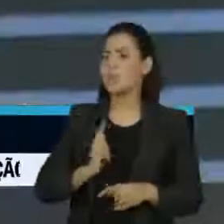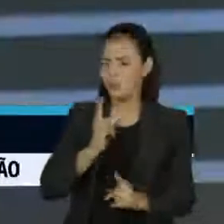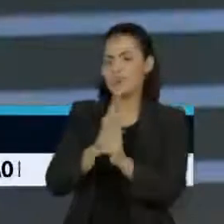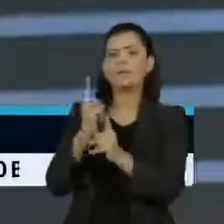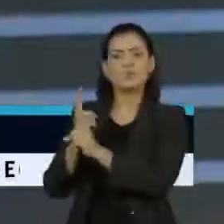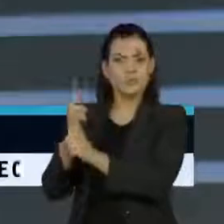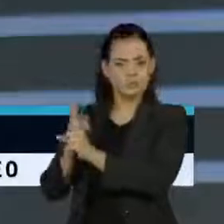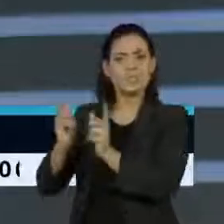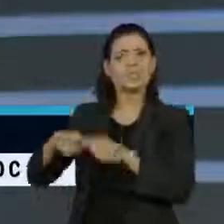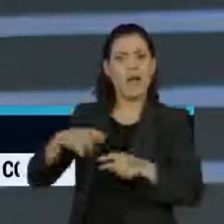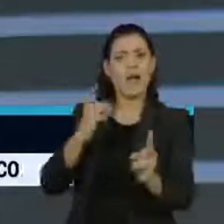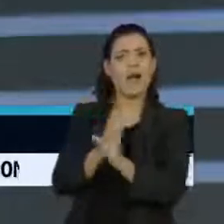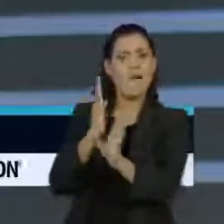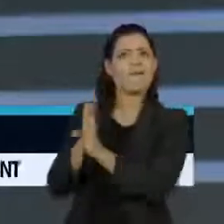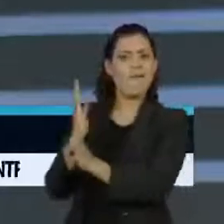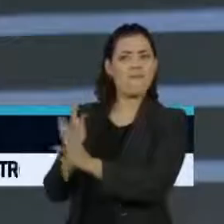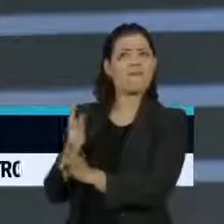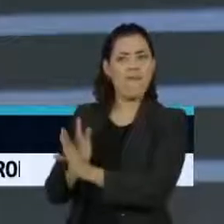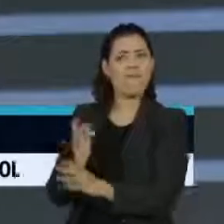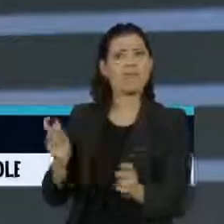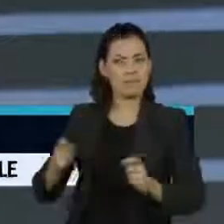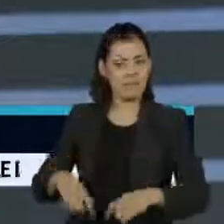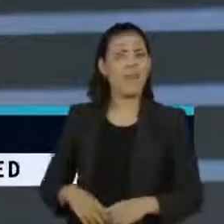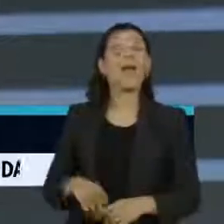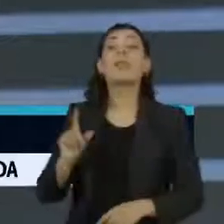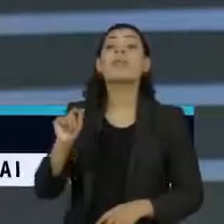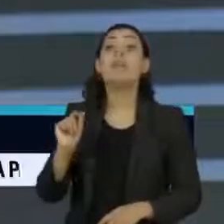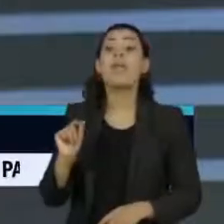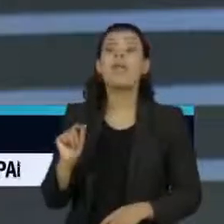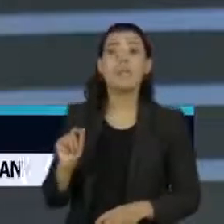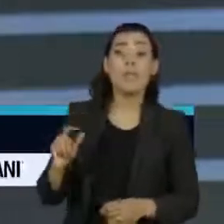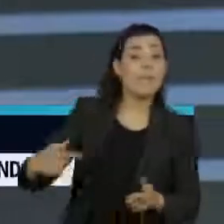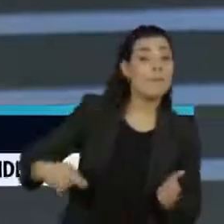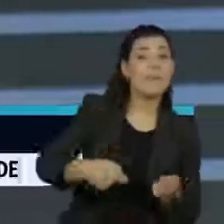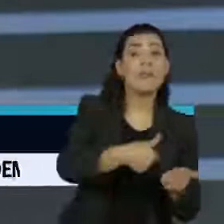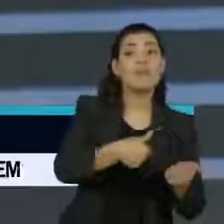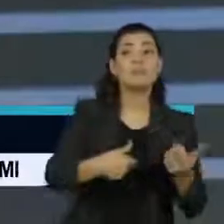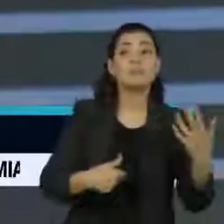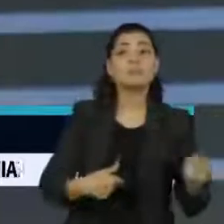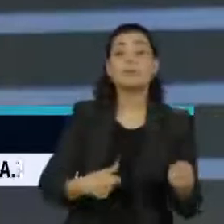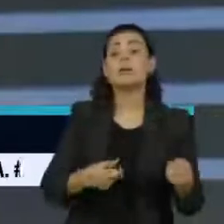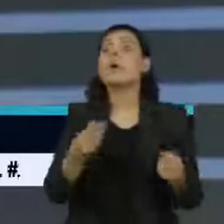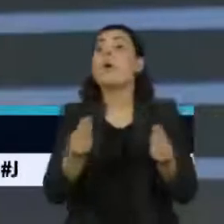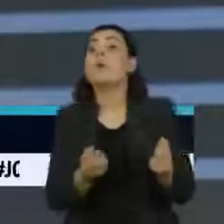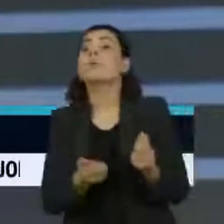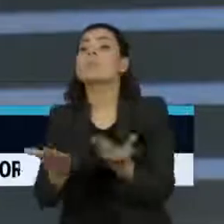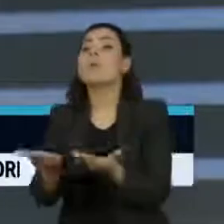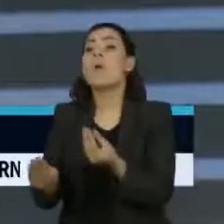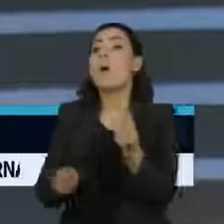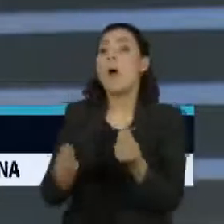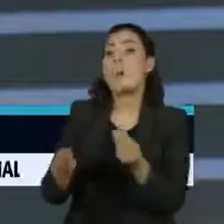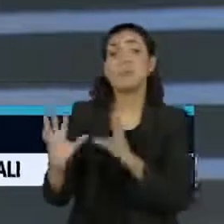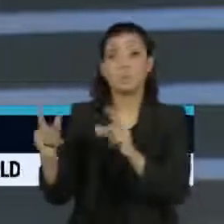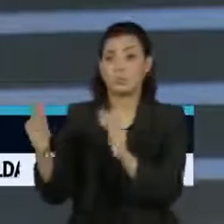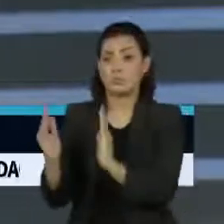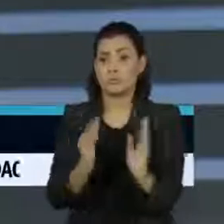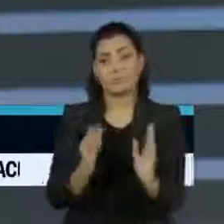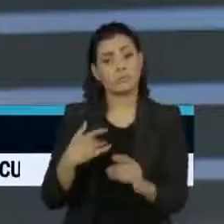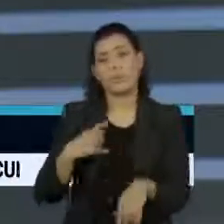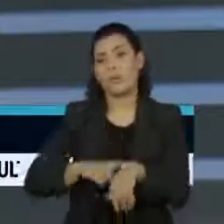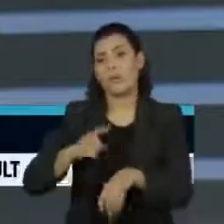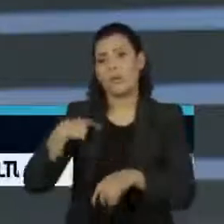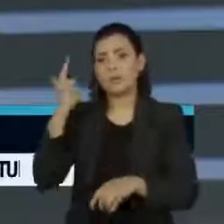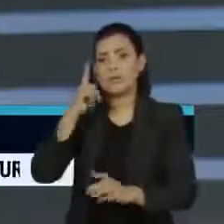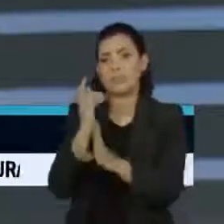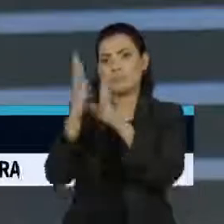chegar em quem foi utilizou, quem financiou e, sobretudo, de que forma fez. É questão de tempo.